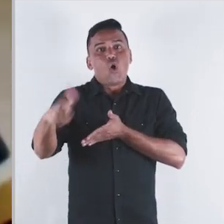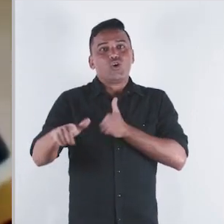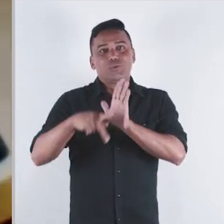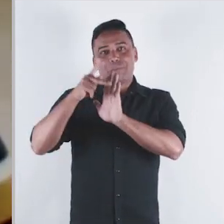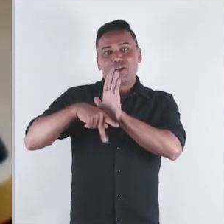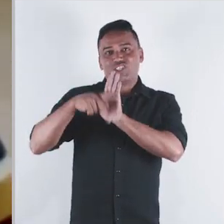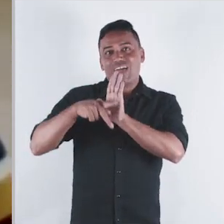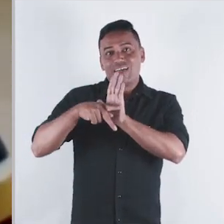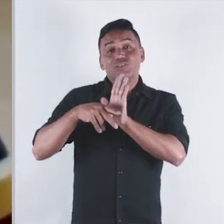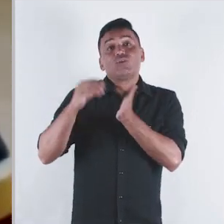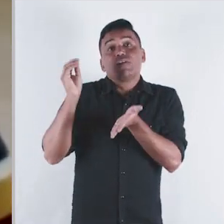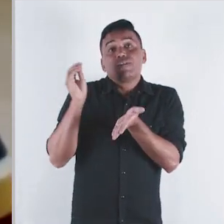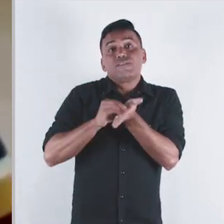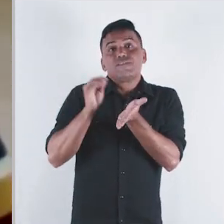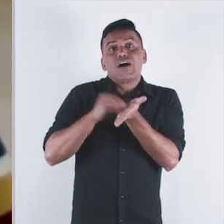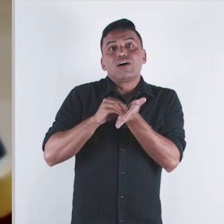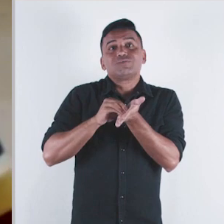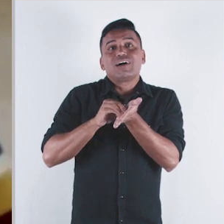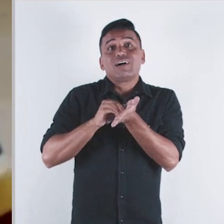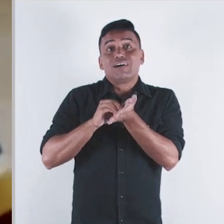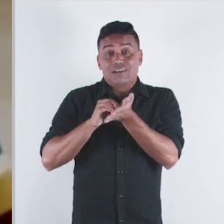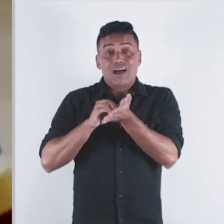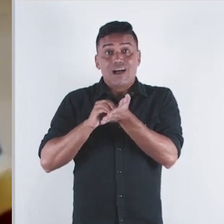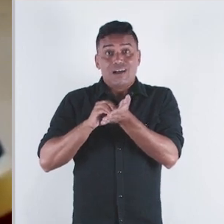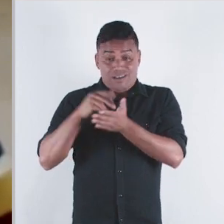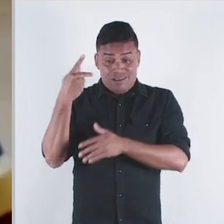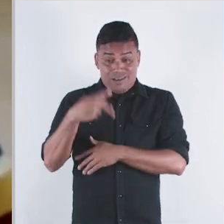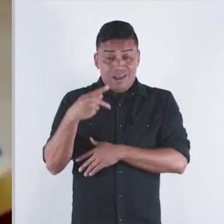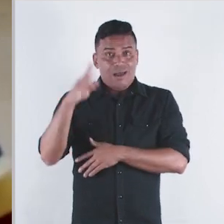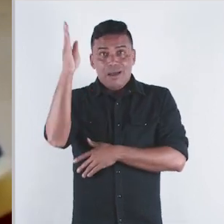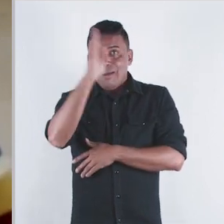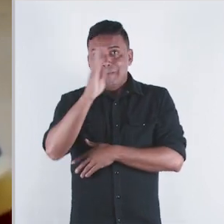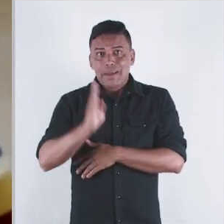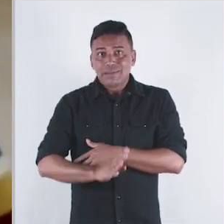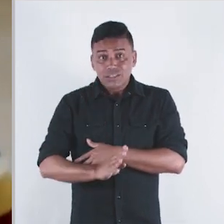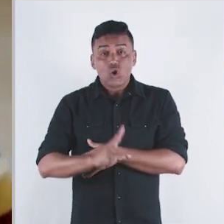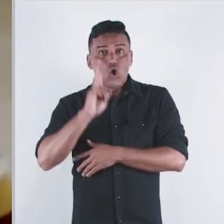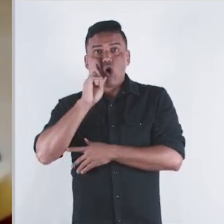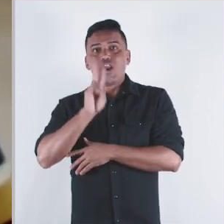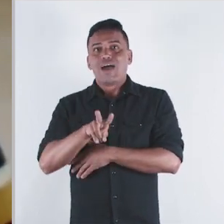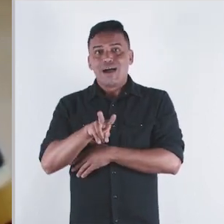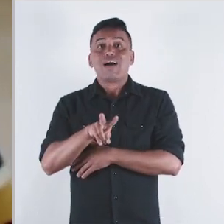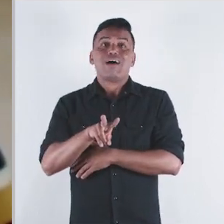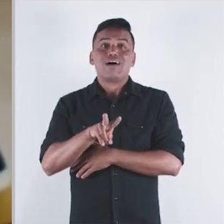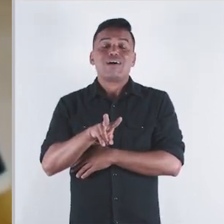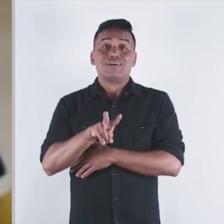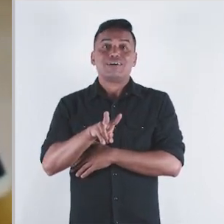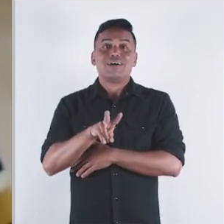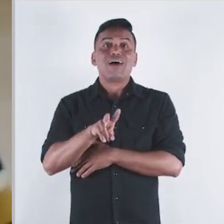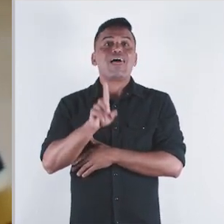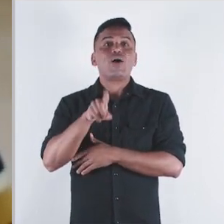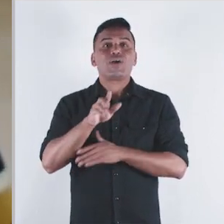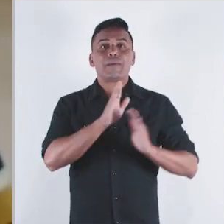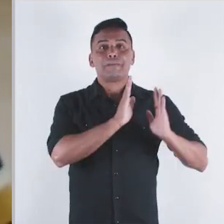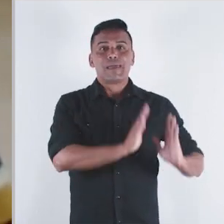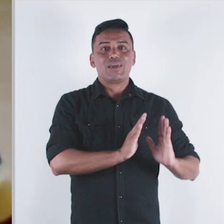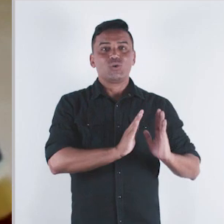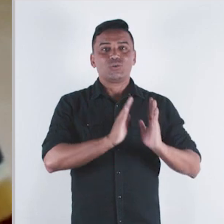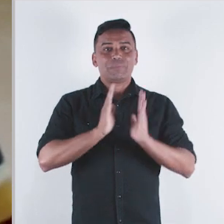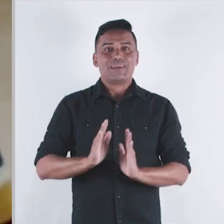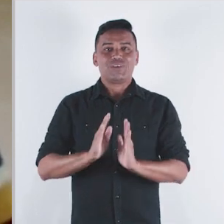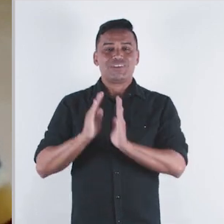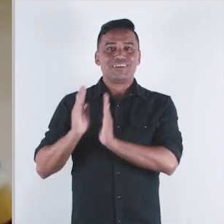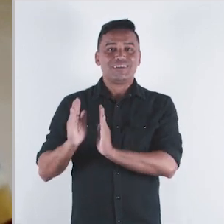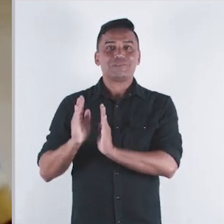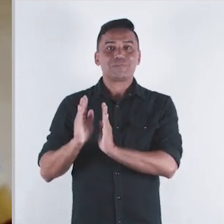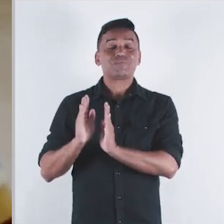que falta a gente olhar no Brasil, me parece que é justamente isso, né? É a periodização dessa,